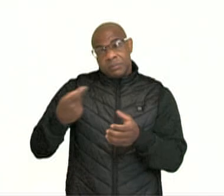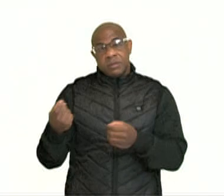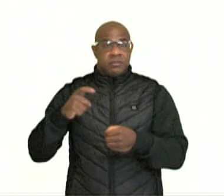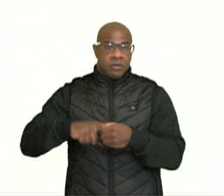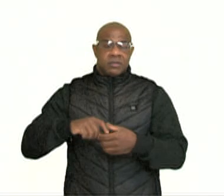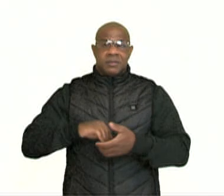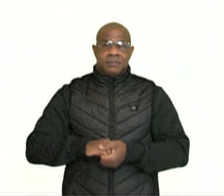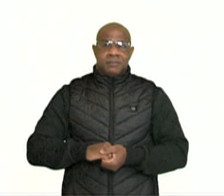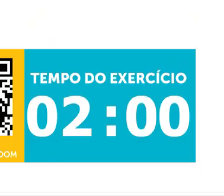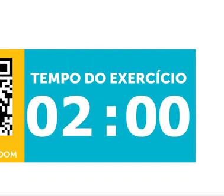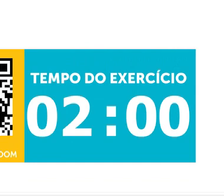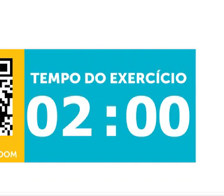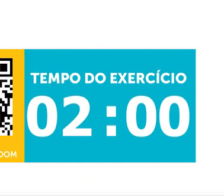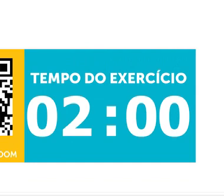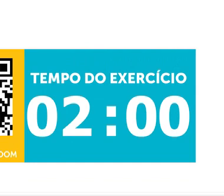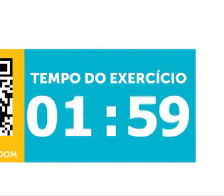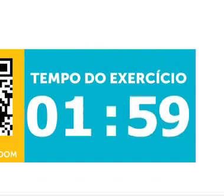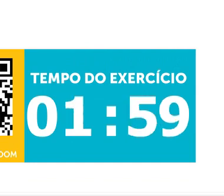retorno.